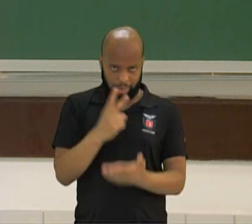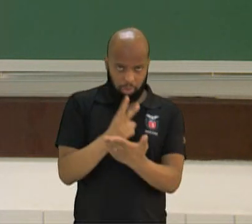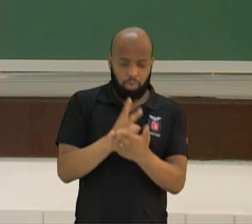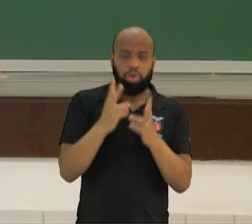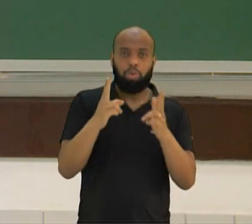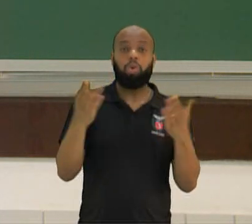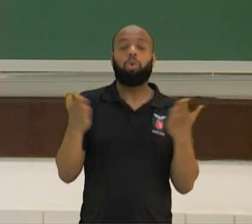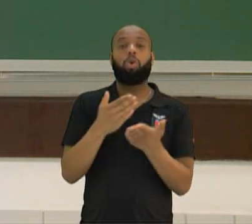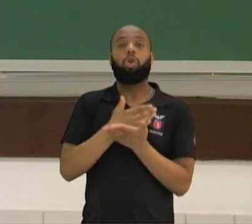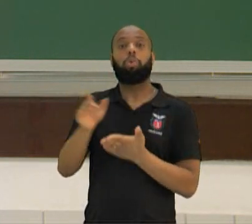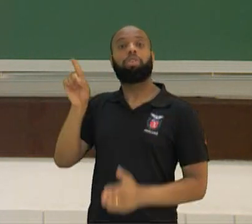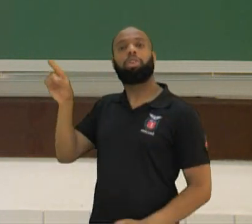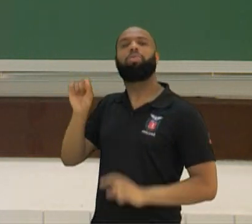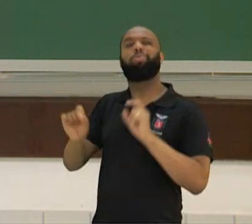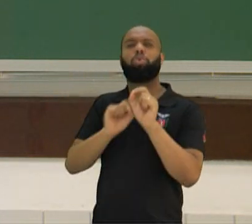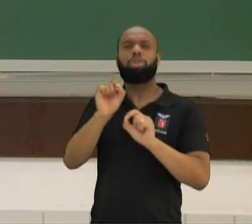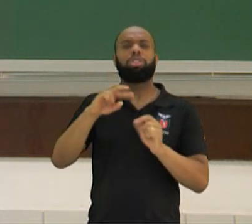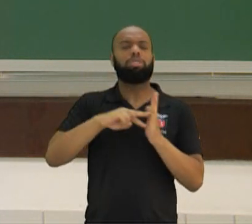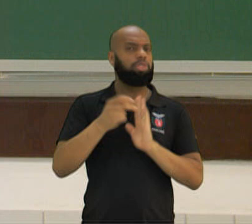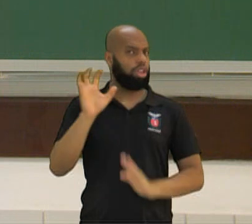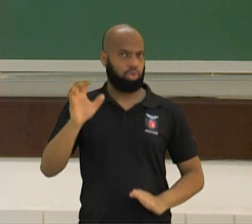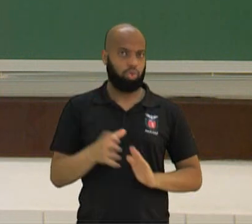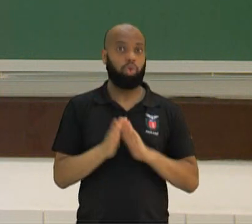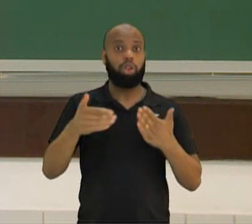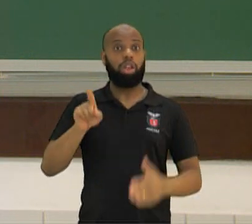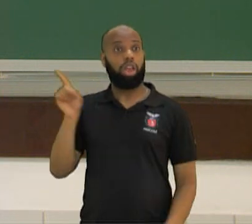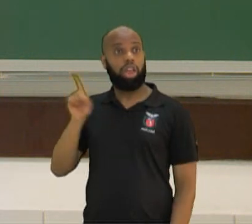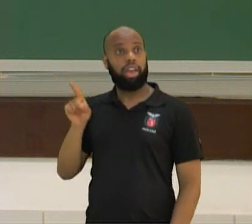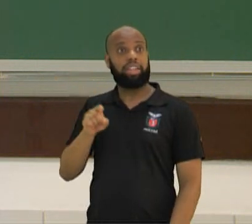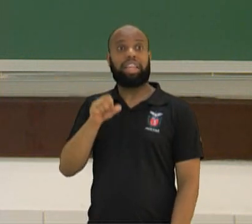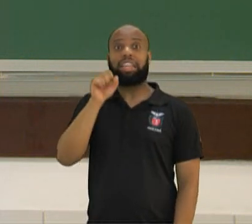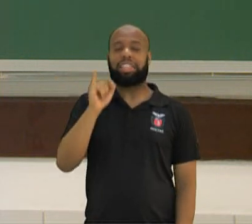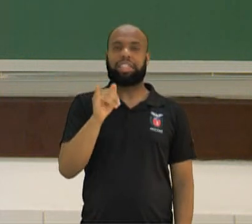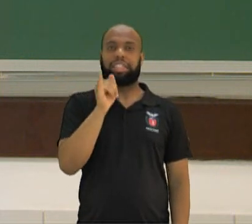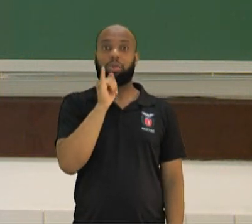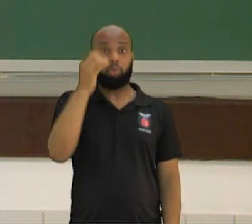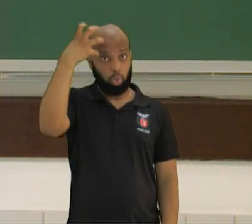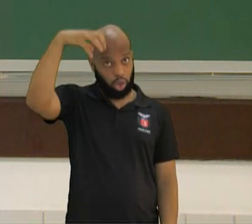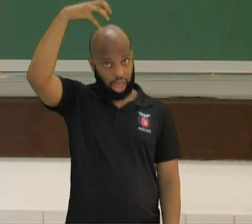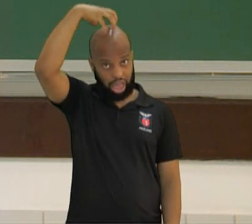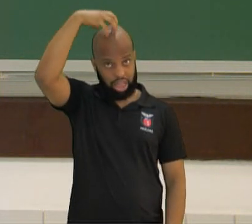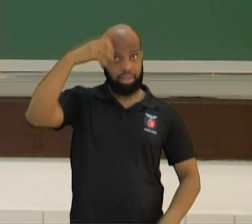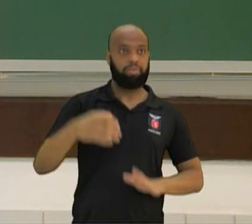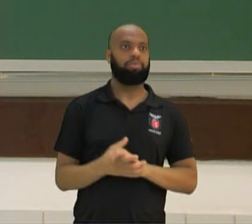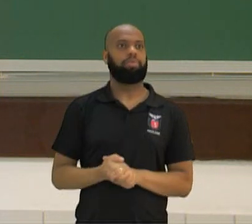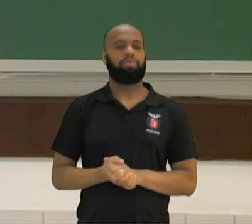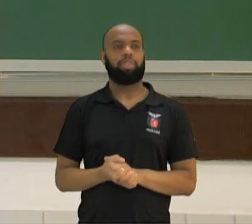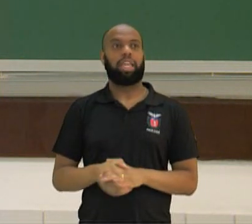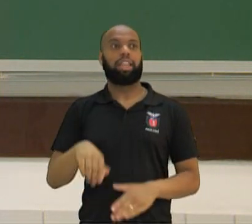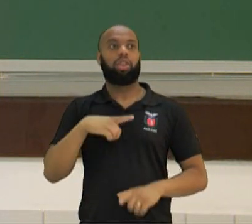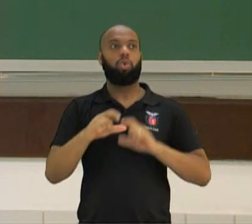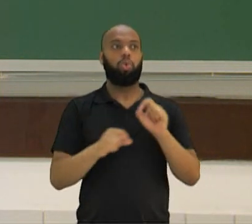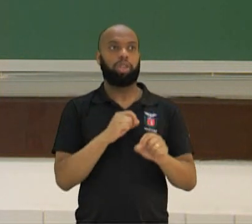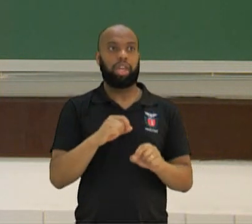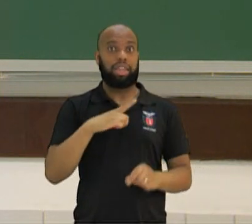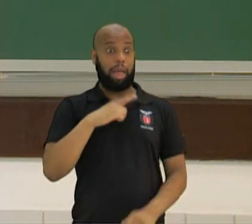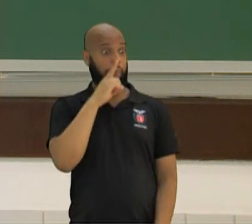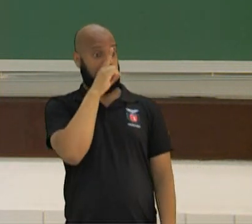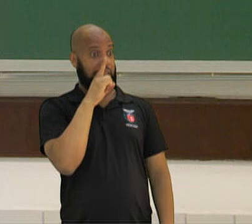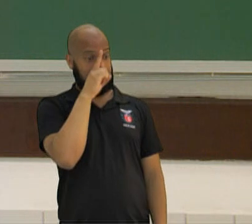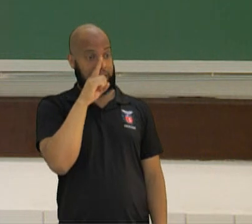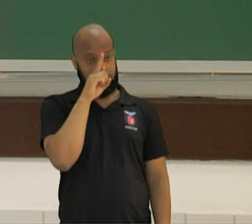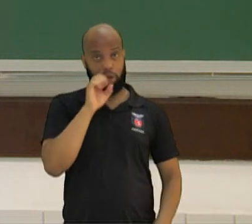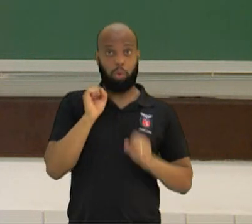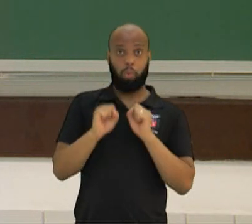primeiro pelo xeque? O que é o xeque? O xeque é quando o rei é diretamente